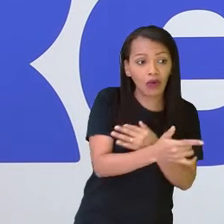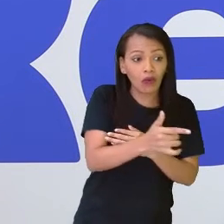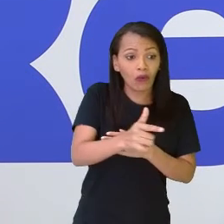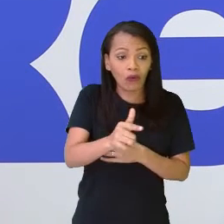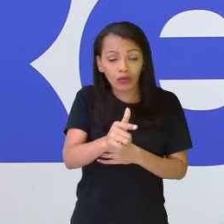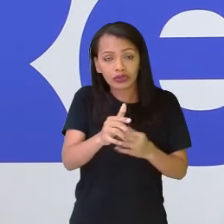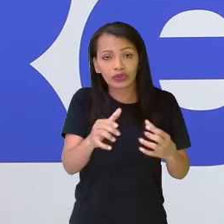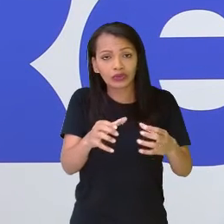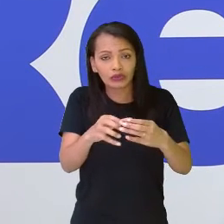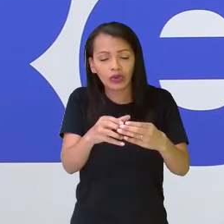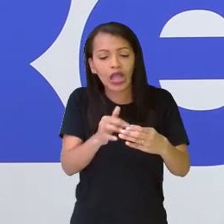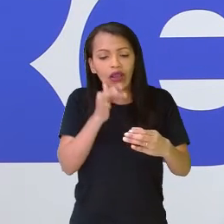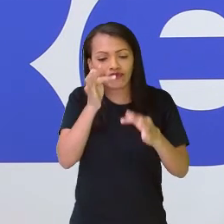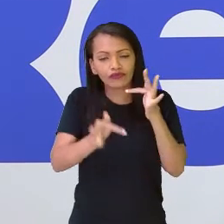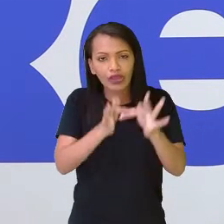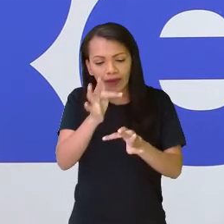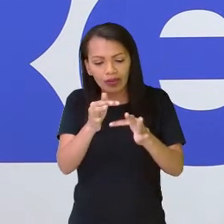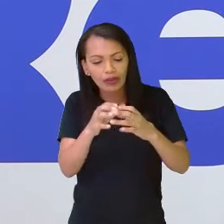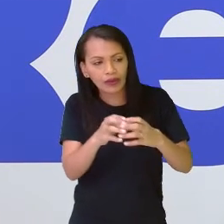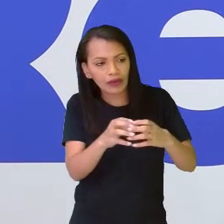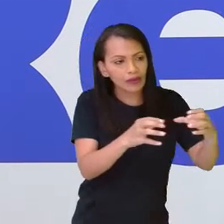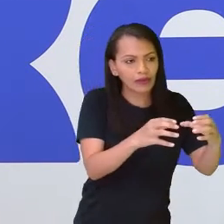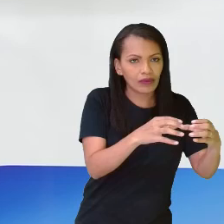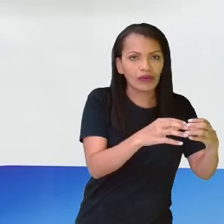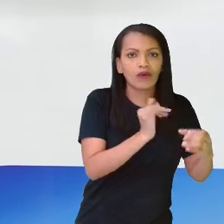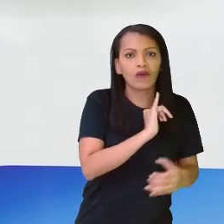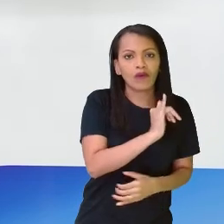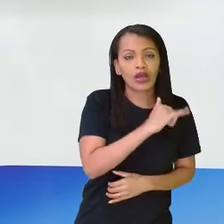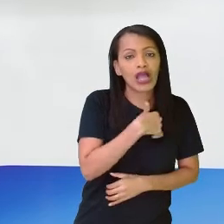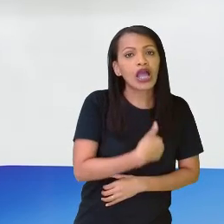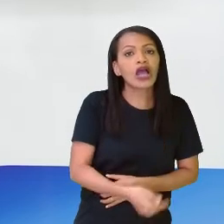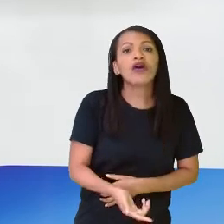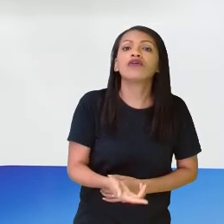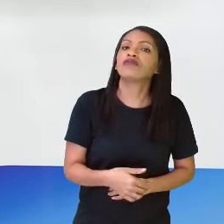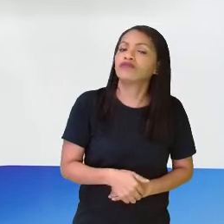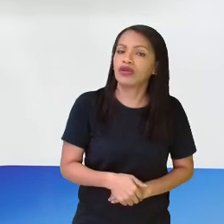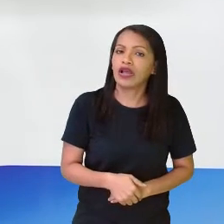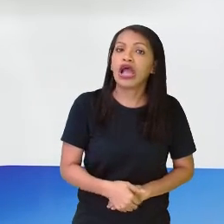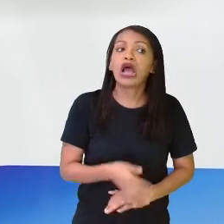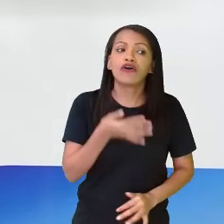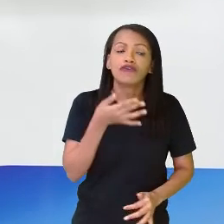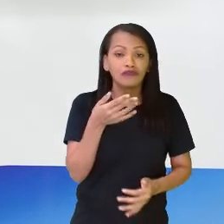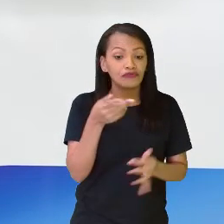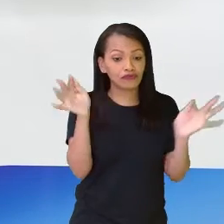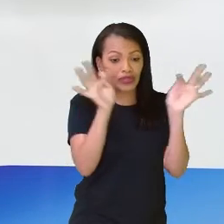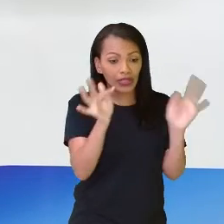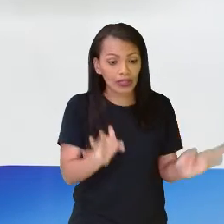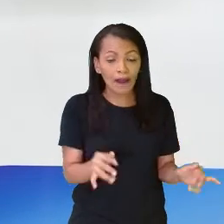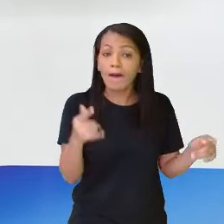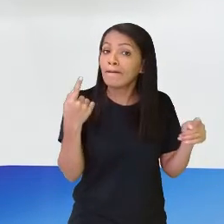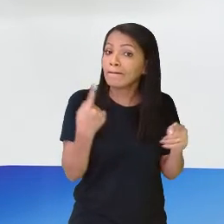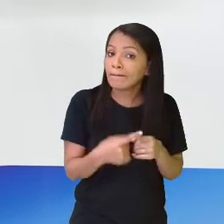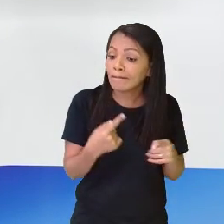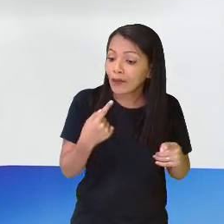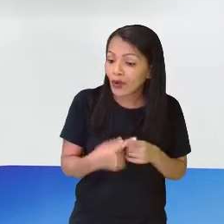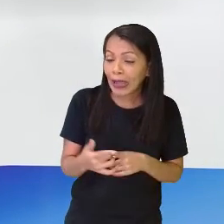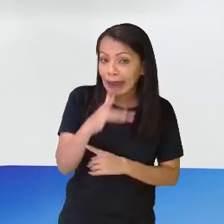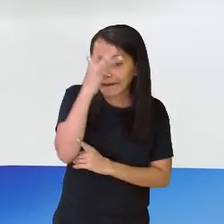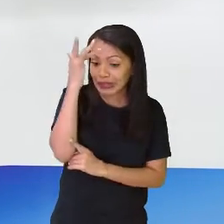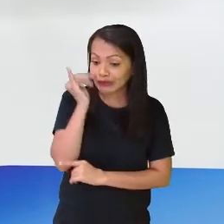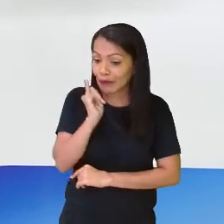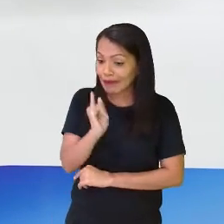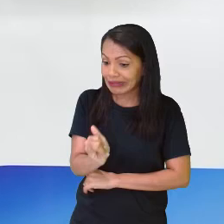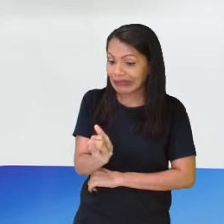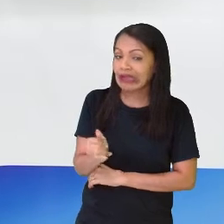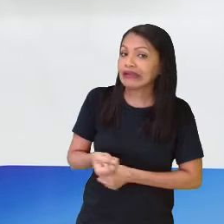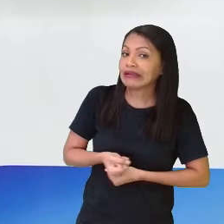está dizendo que é conto. Eu fico feliz porque ninguém disse que é poema. É. Então, já